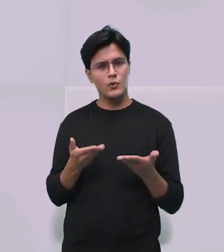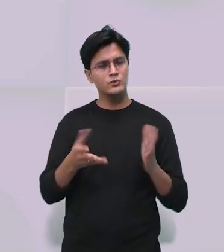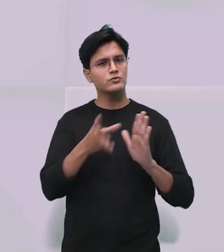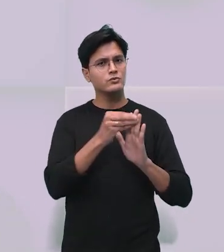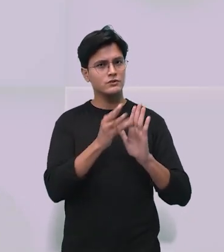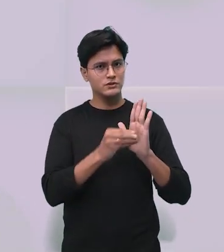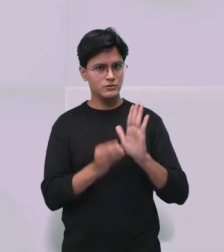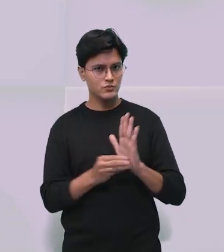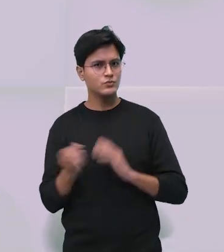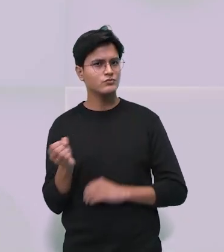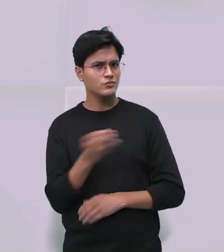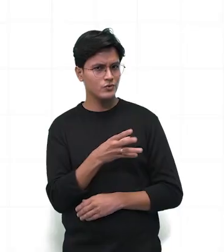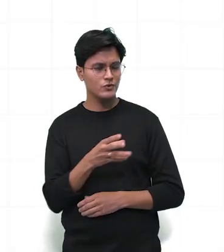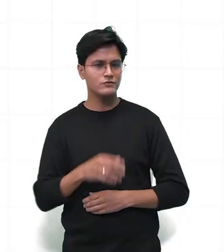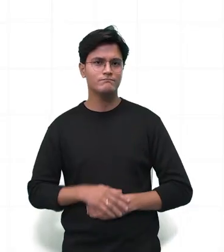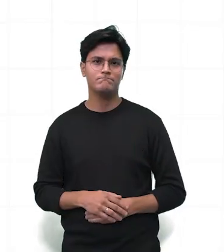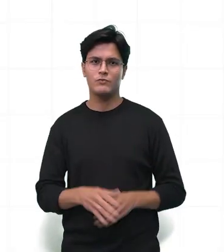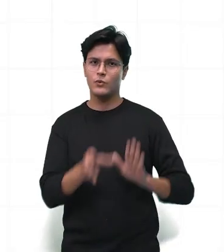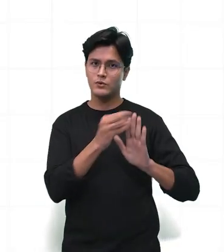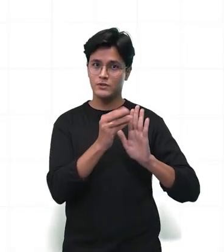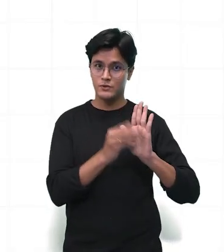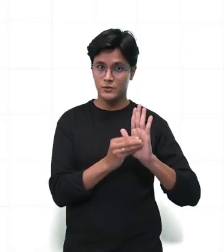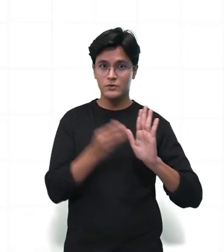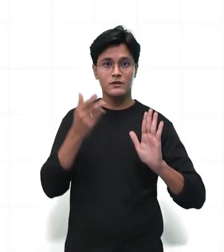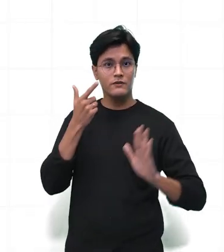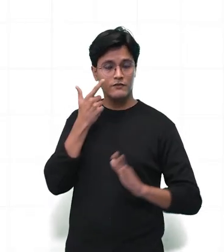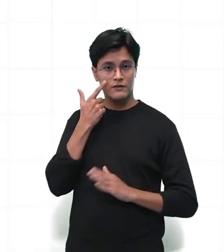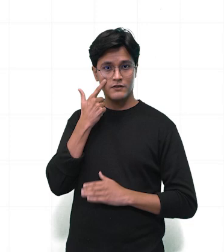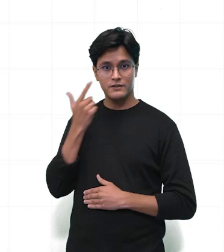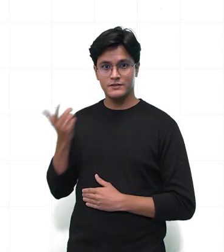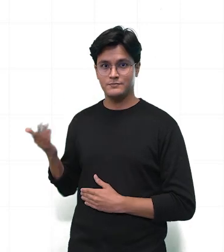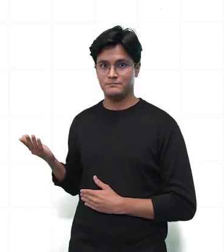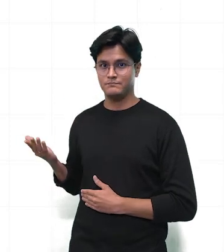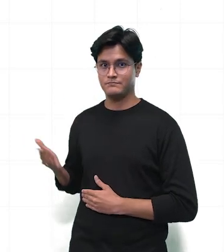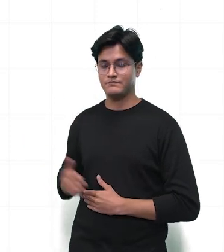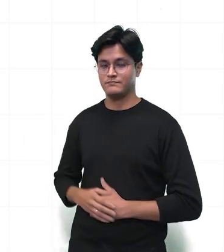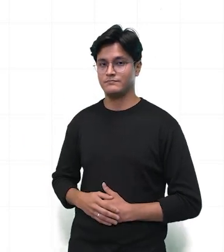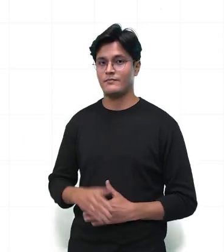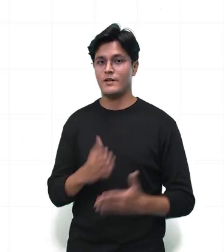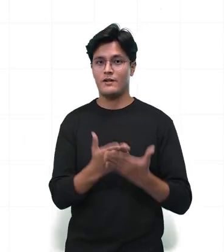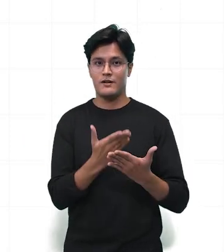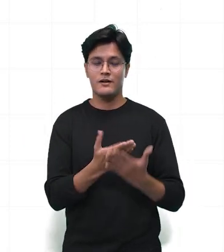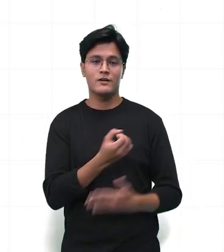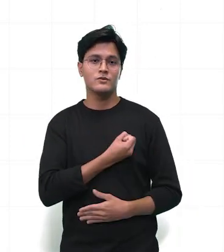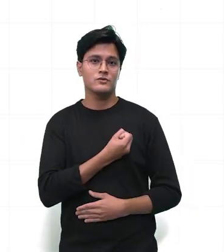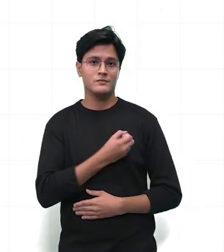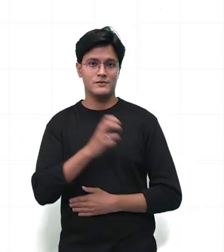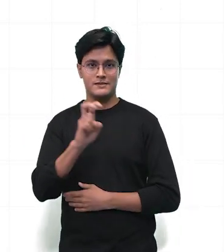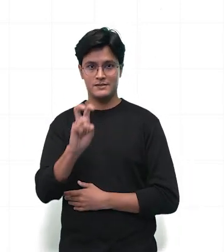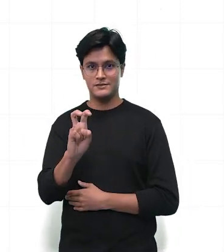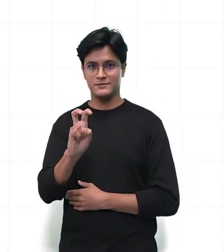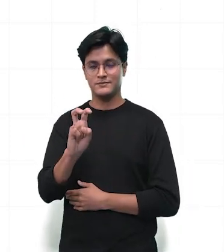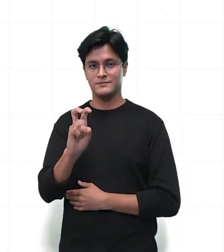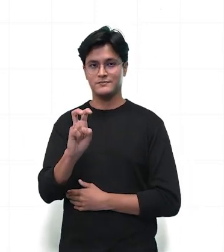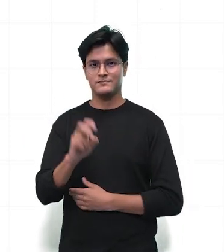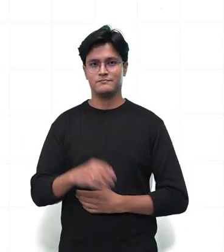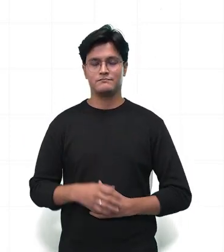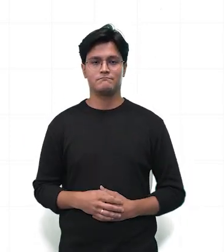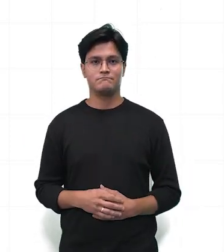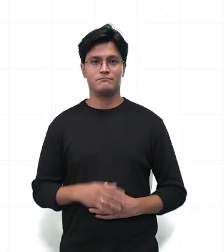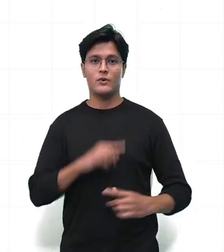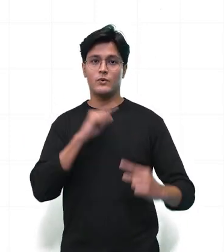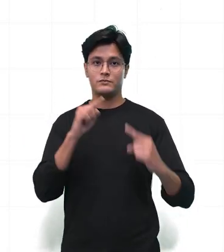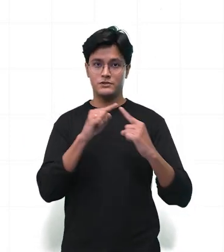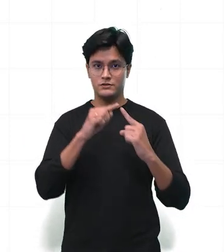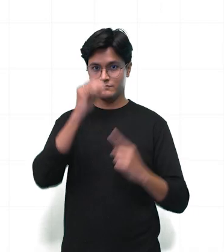nessa nossa aula. Vamos ver o conteúdo? Aula de número 5, né? Objeto de